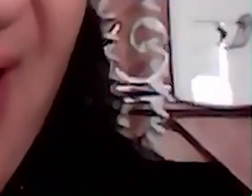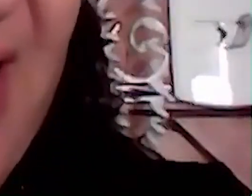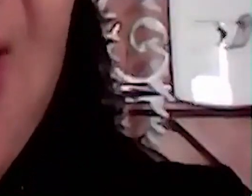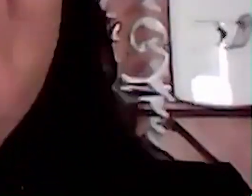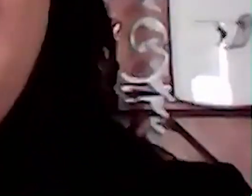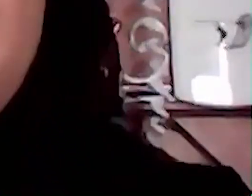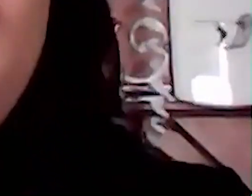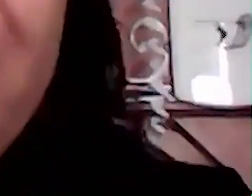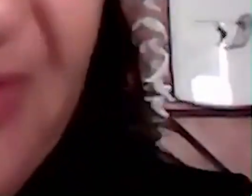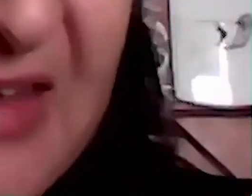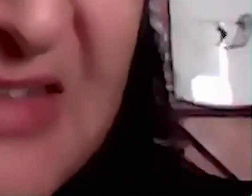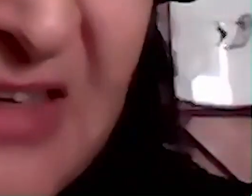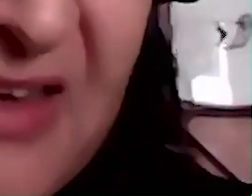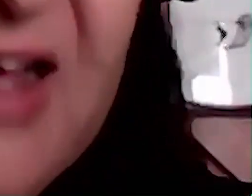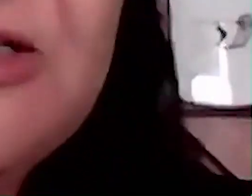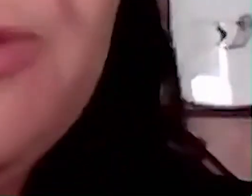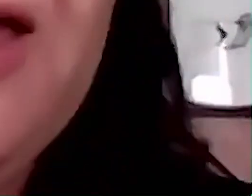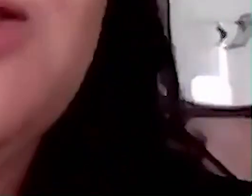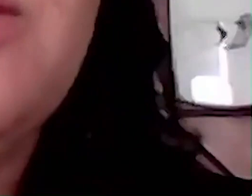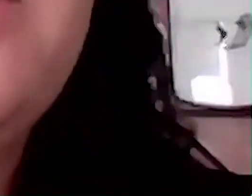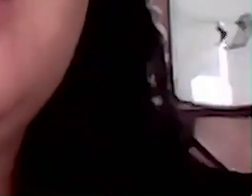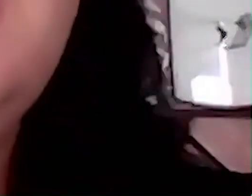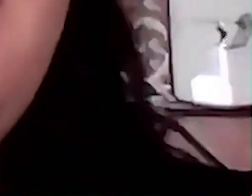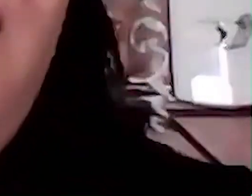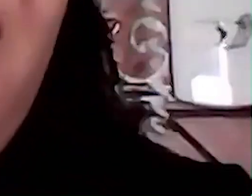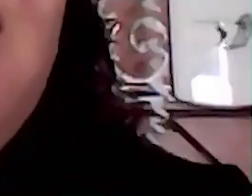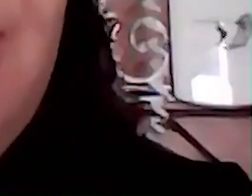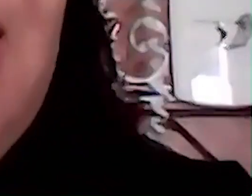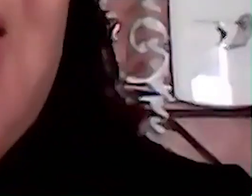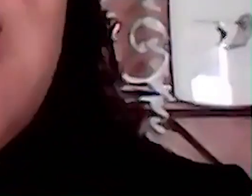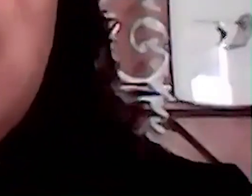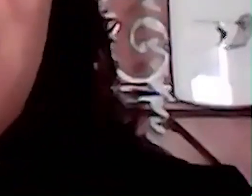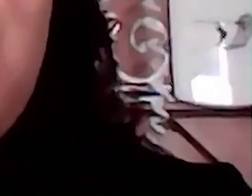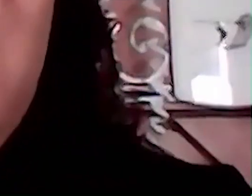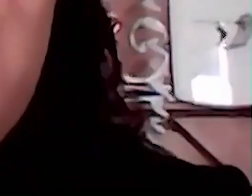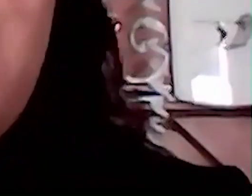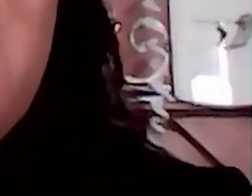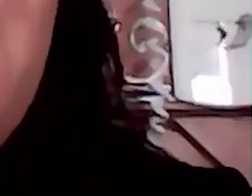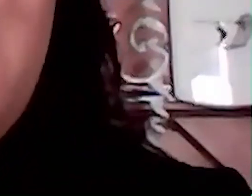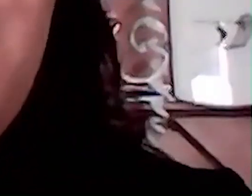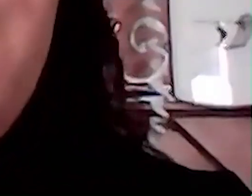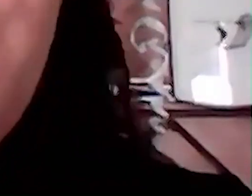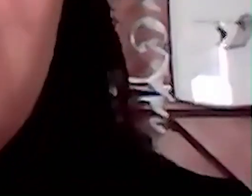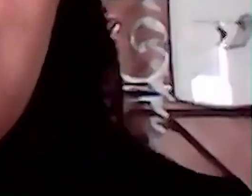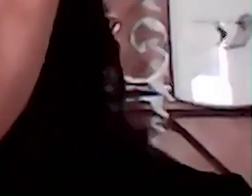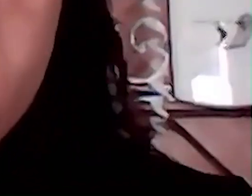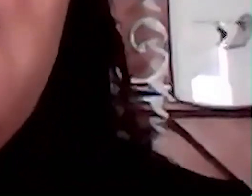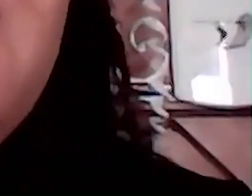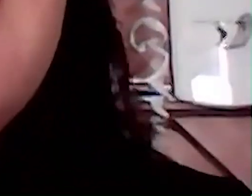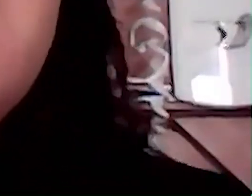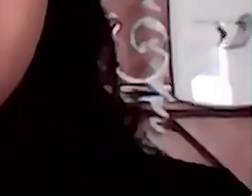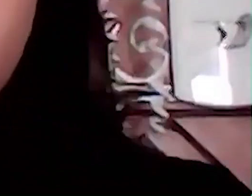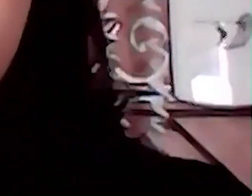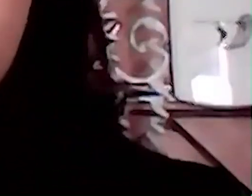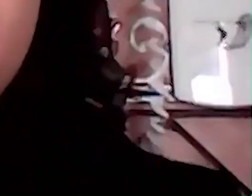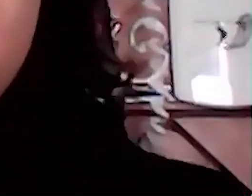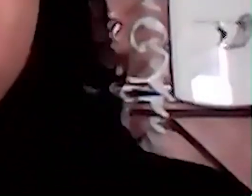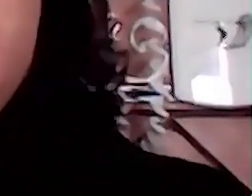Então, e nesse aspecto, Crime e Castigo tem um trabalho muito